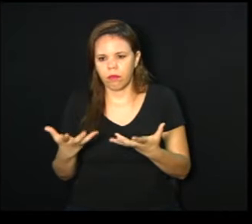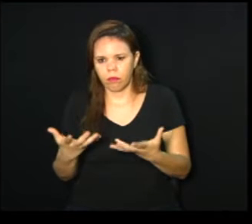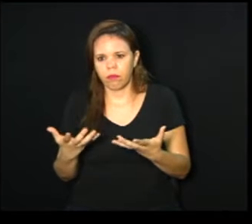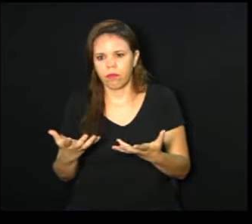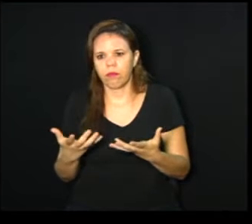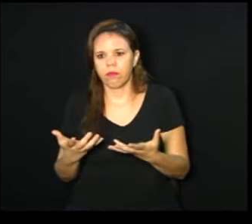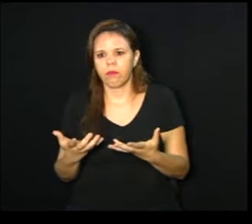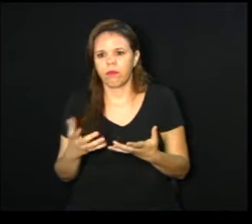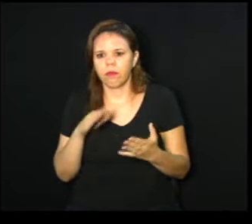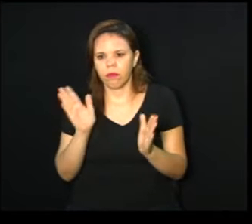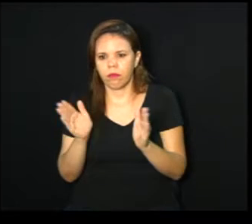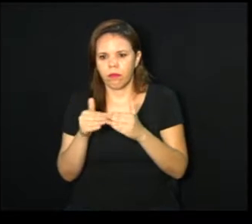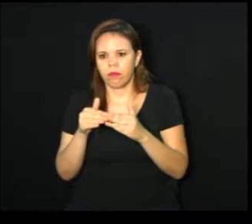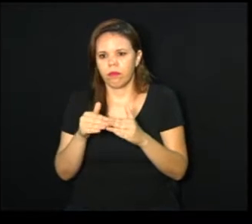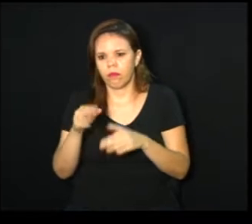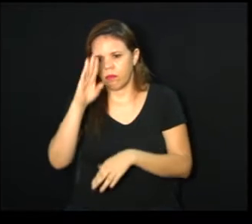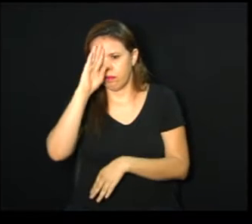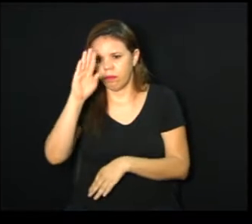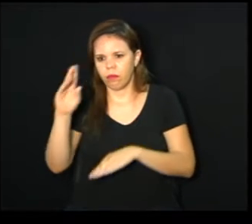foco principal, sempre foi o cliente.